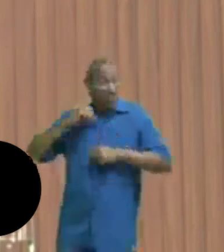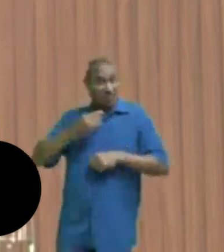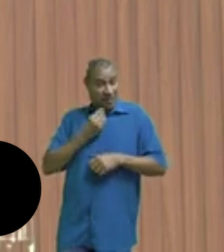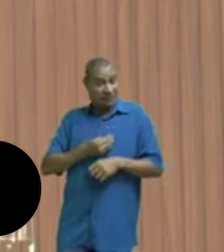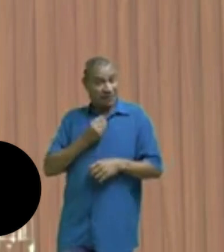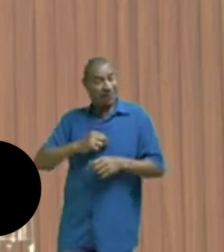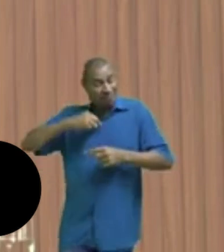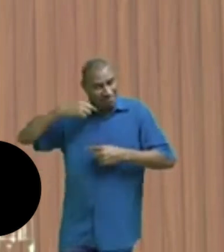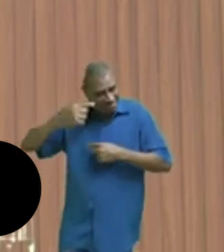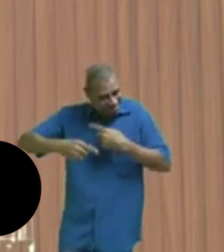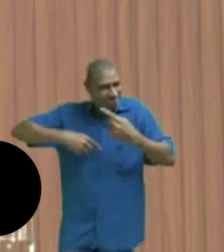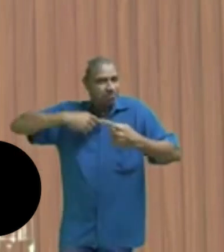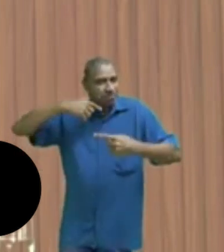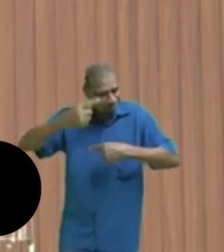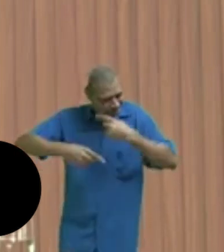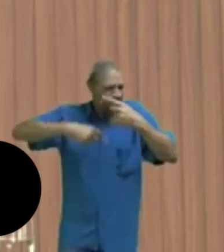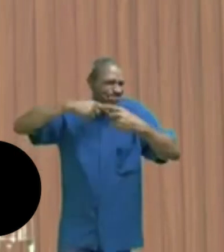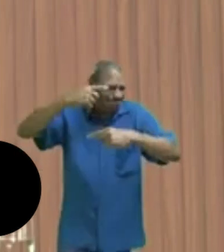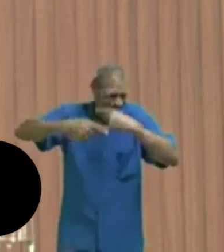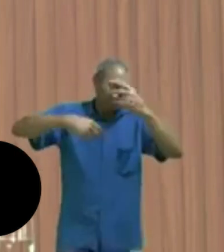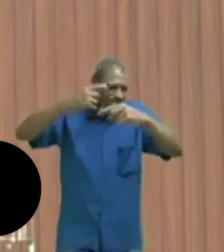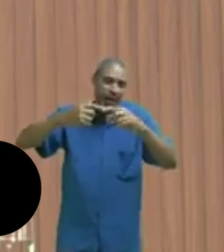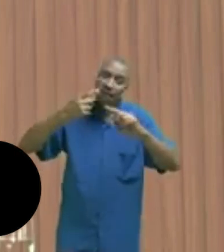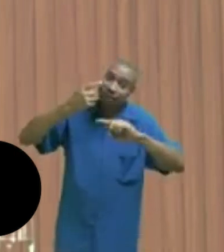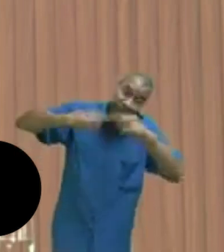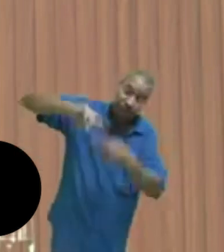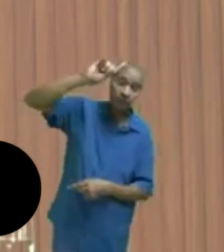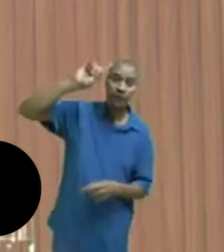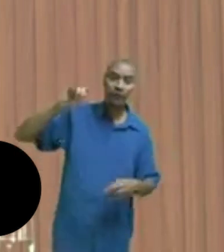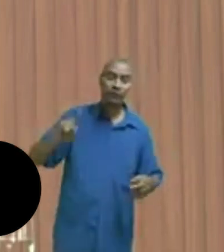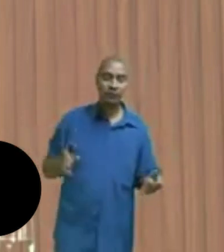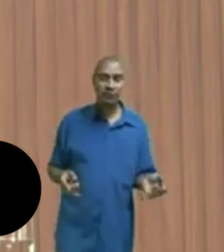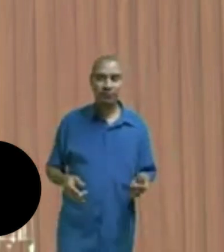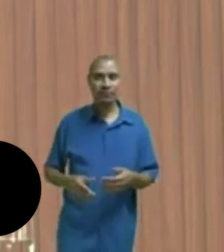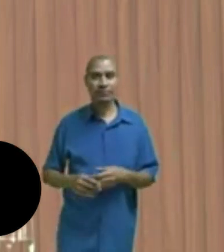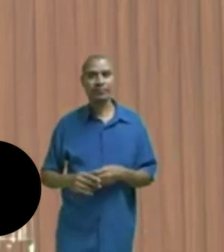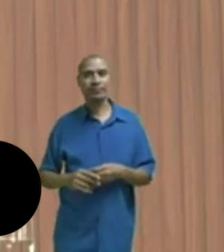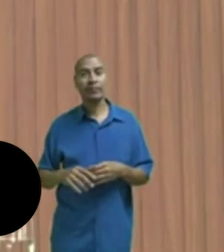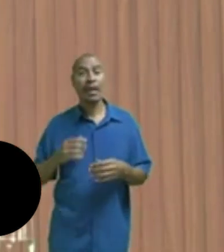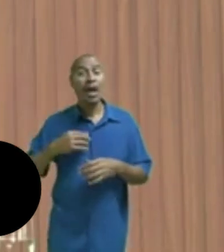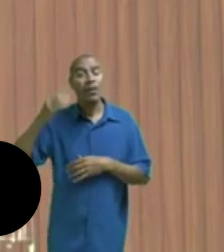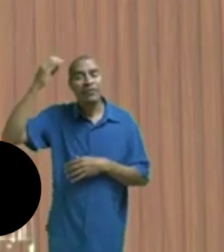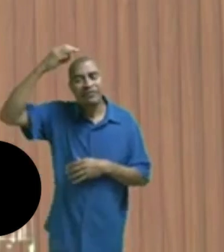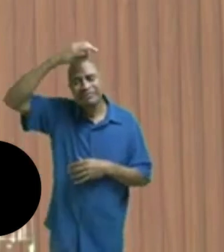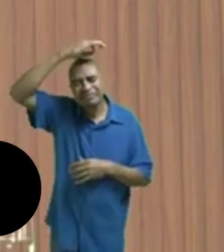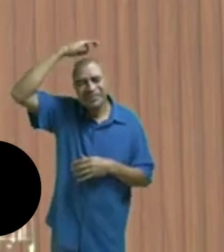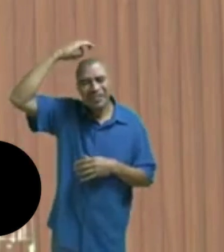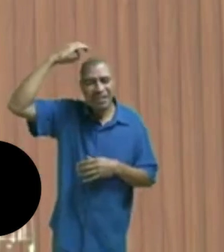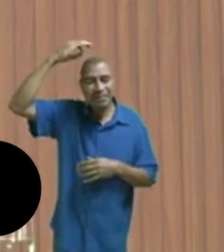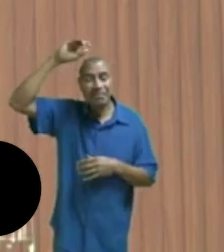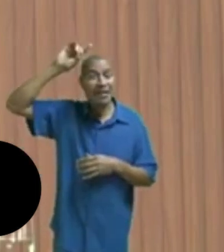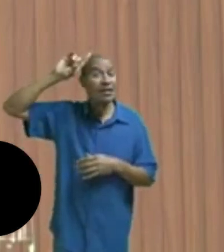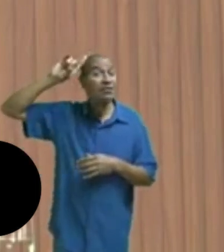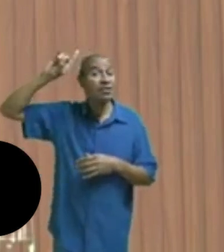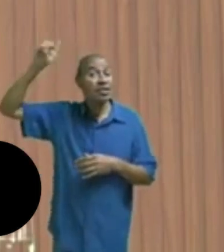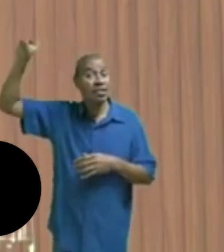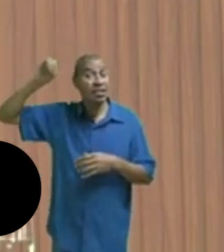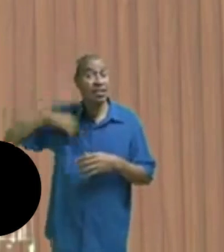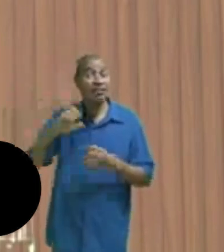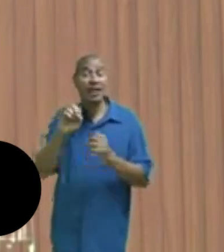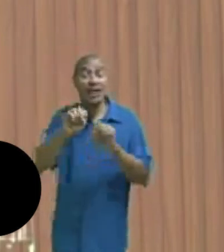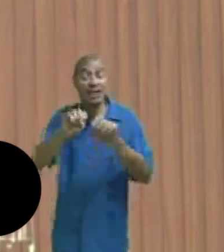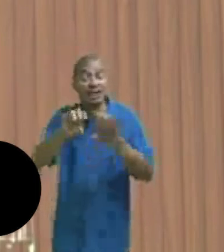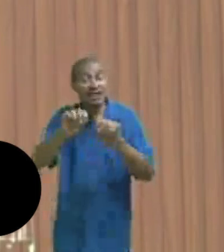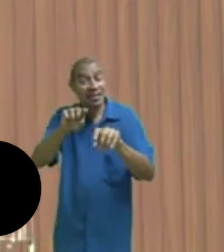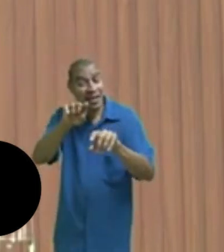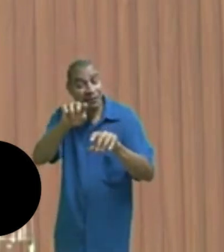que garantimos que tudo isso vai dar certo. Não, irmãos, o Espírito Santo, Ele mesmo é o penhor da